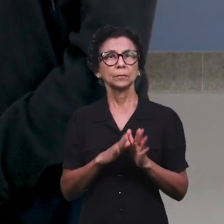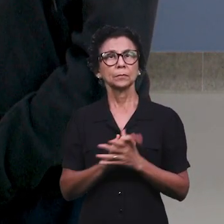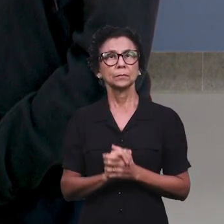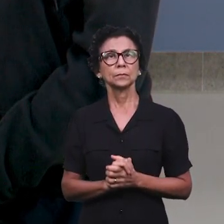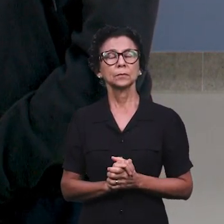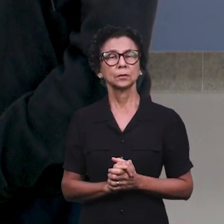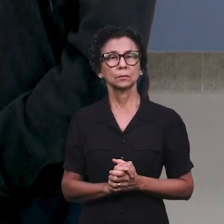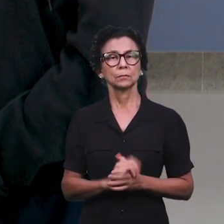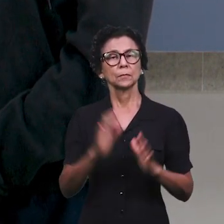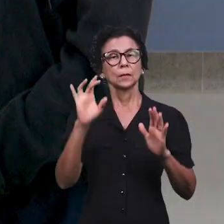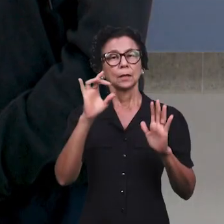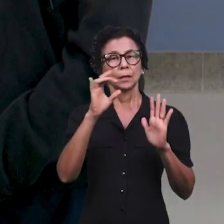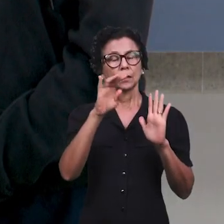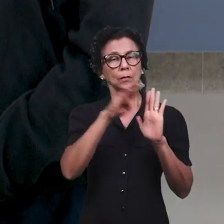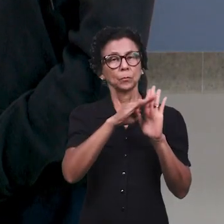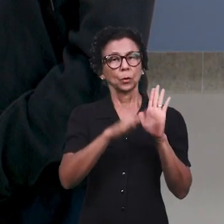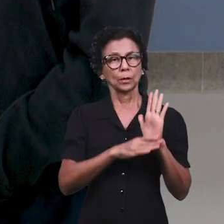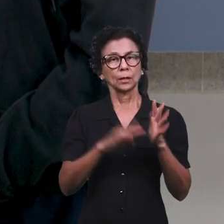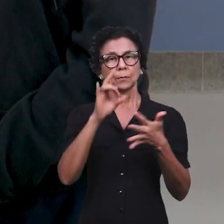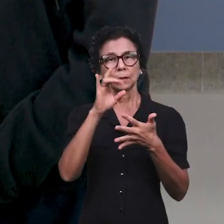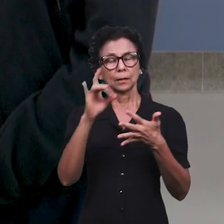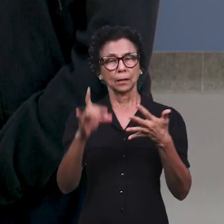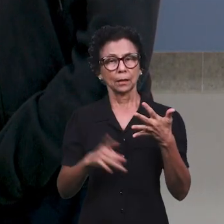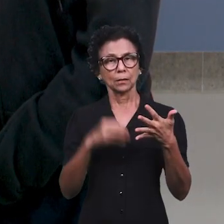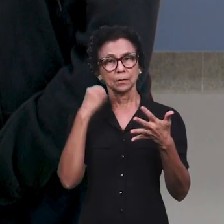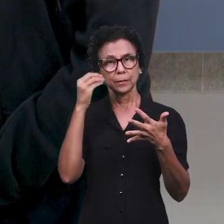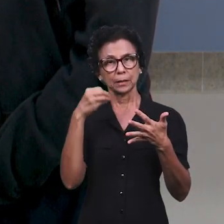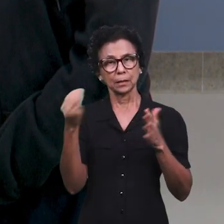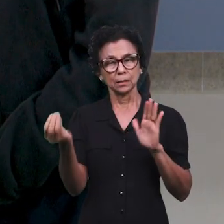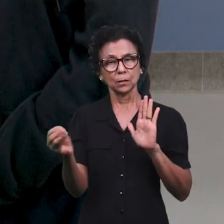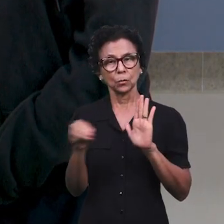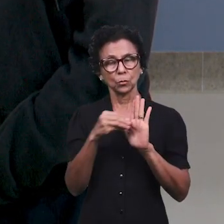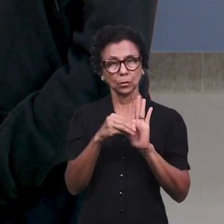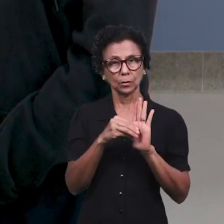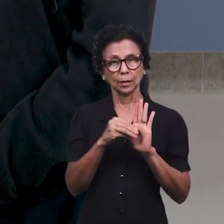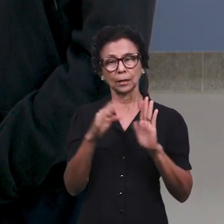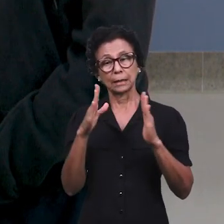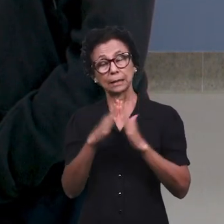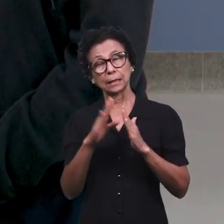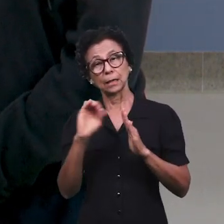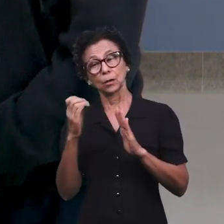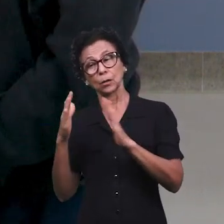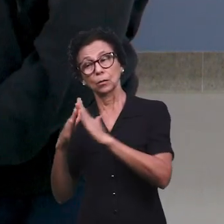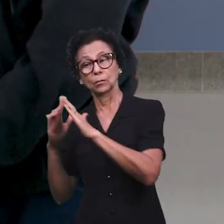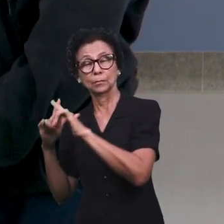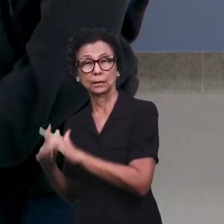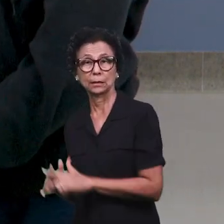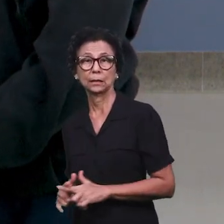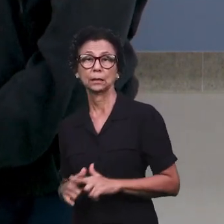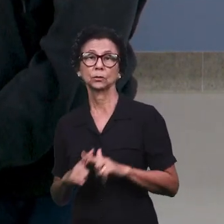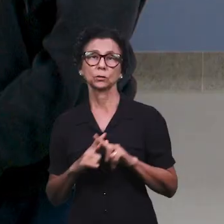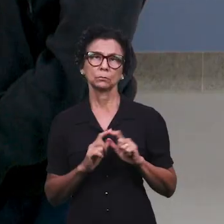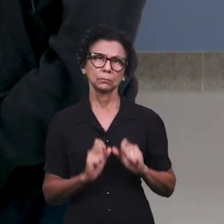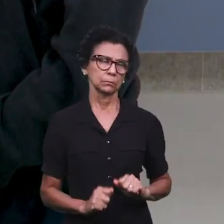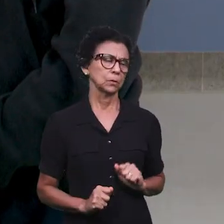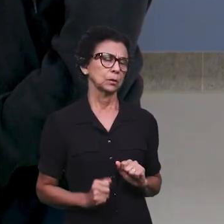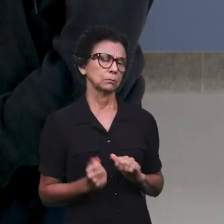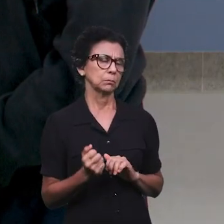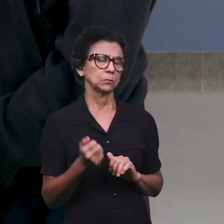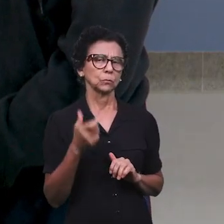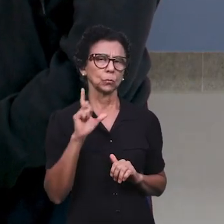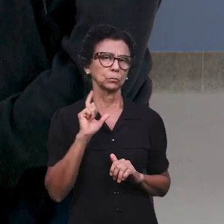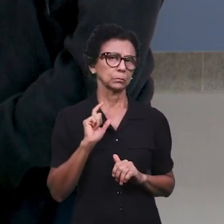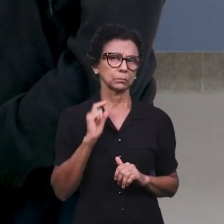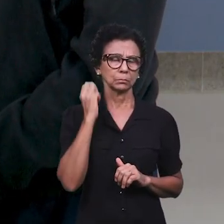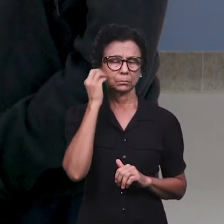colocar no final de cada programa os experimentos que os irmãos têm feito em casa ou na igreja. Pode ser esse, pode ser um experimento anterior, coloca